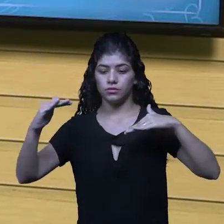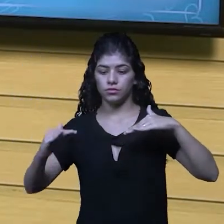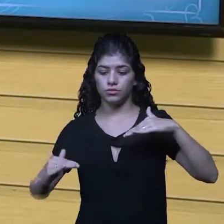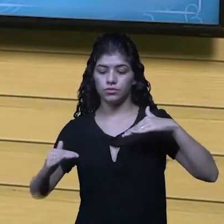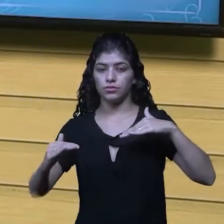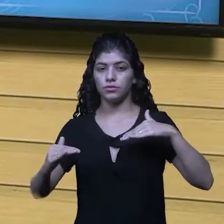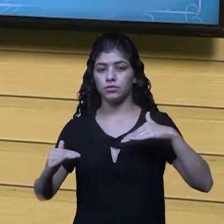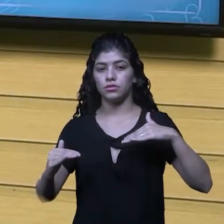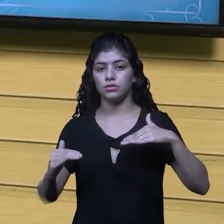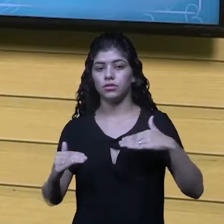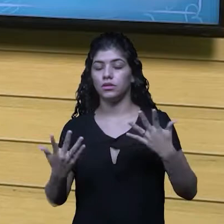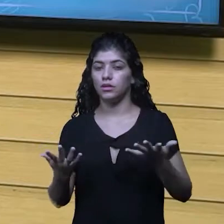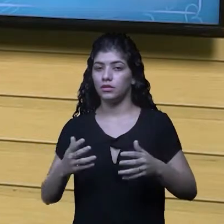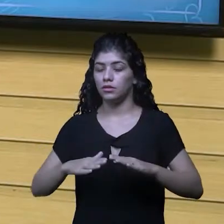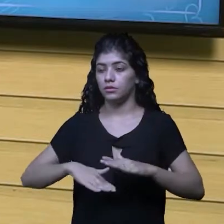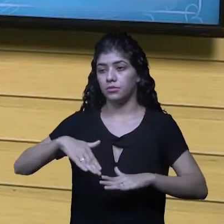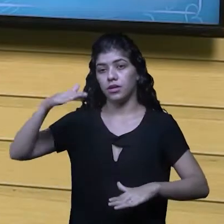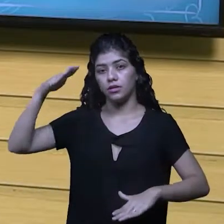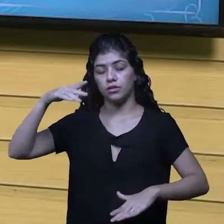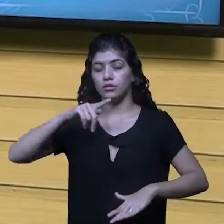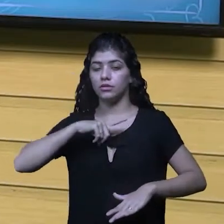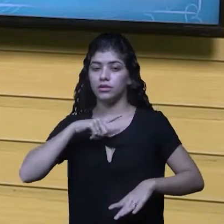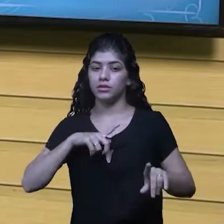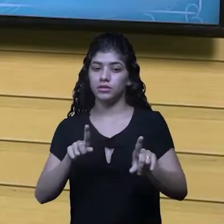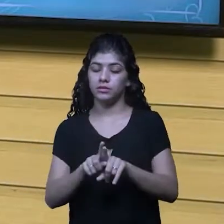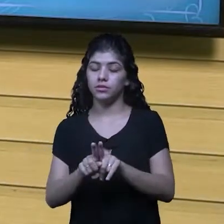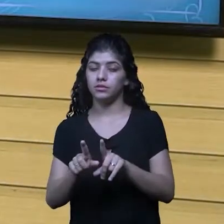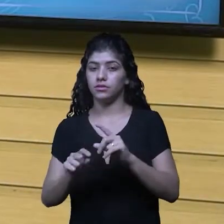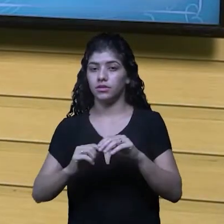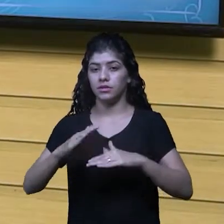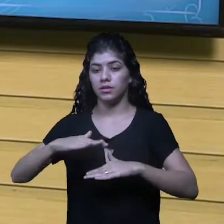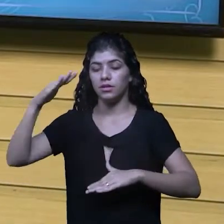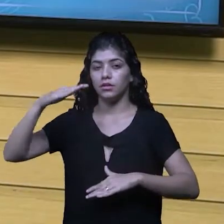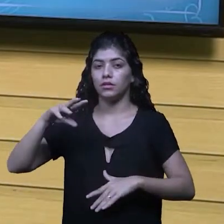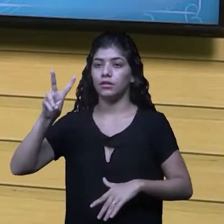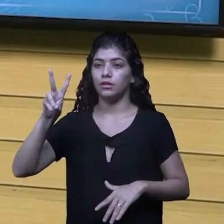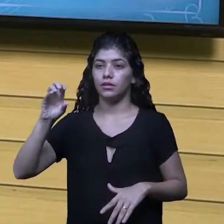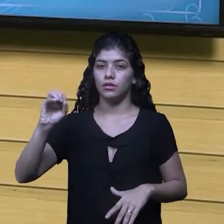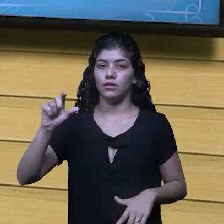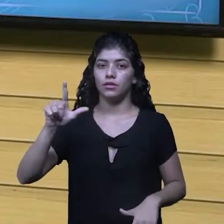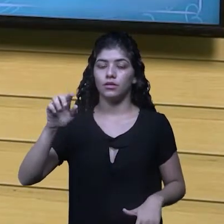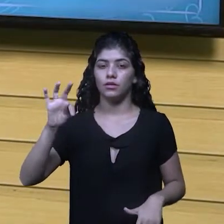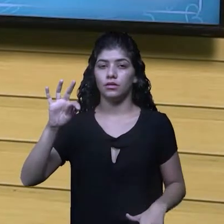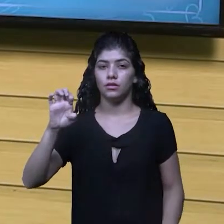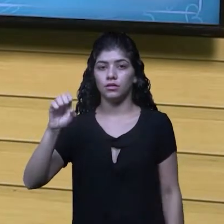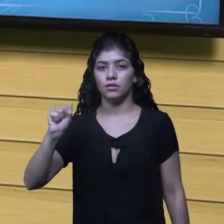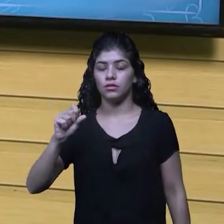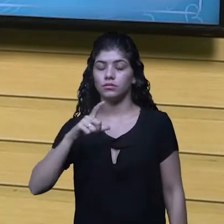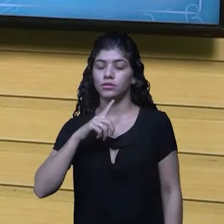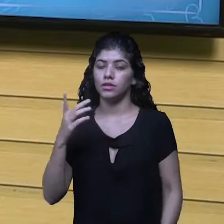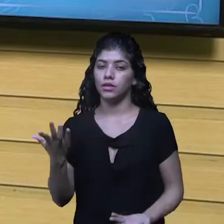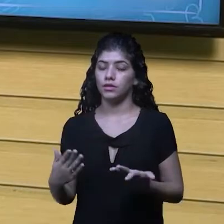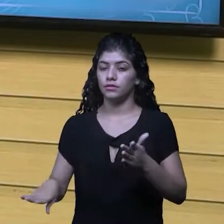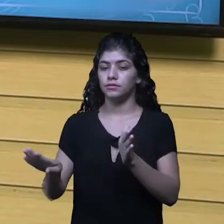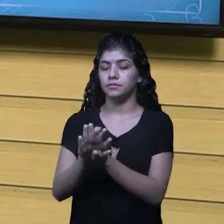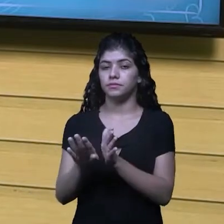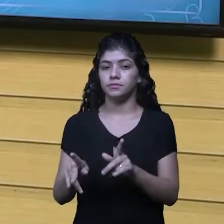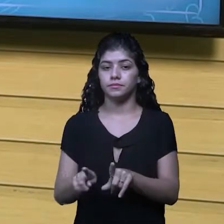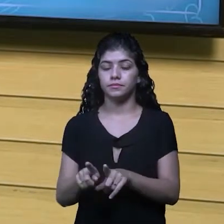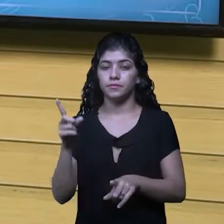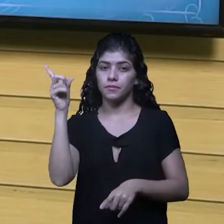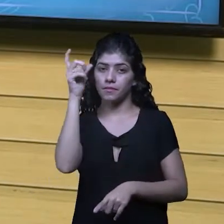E quanto maior essa diferença, maior a tensão, maior a voltagem que vai chegar ali. E